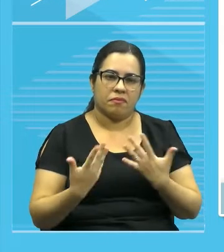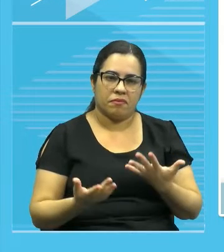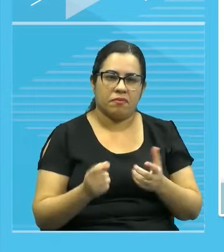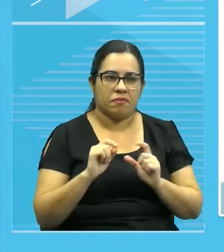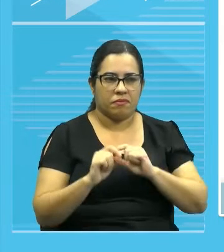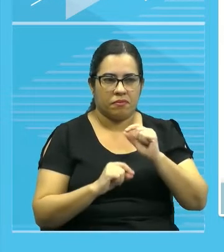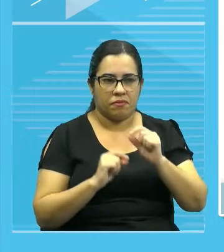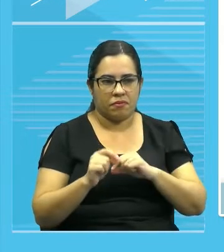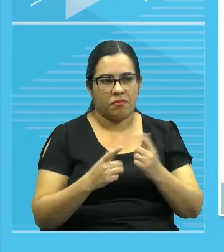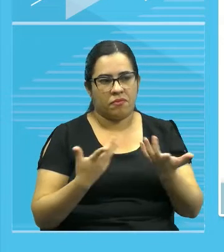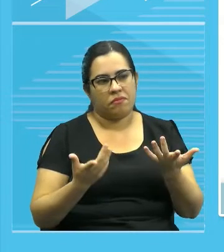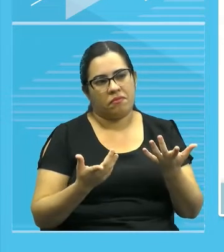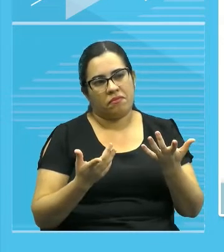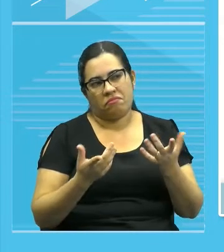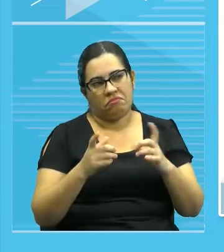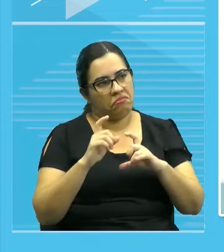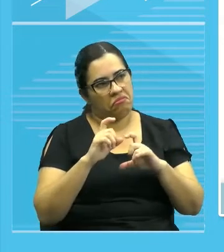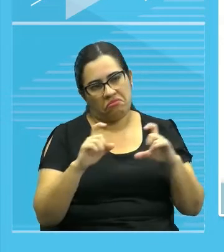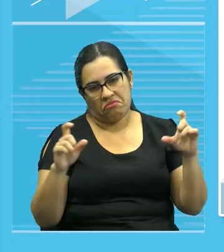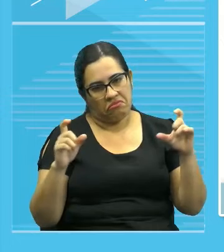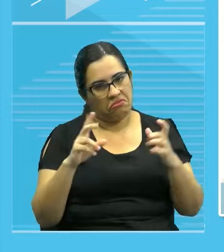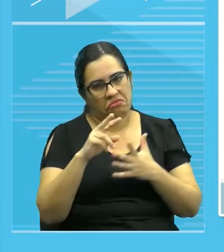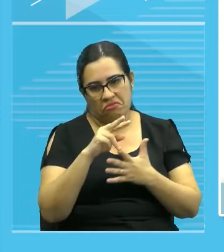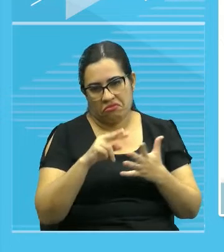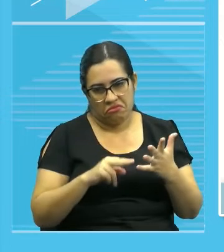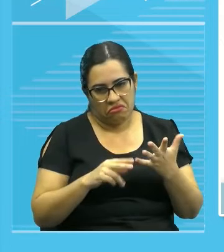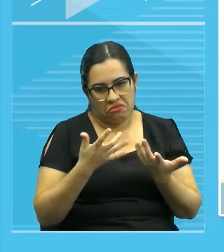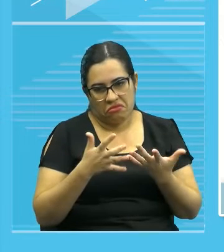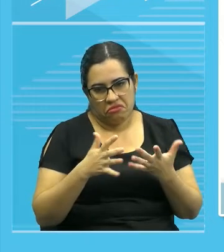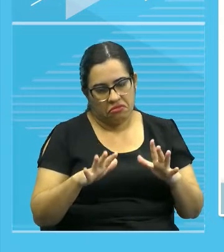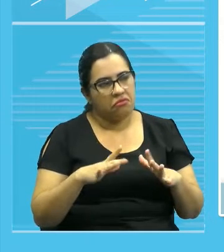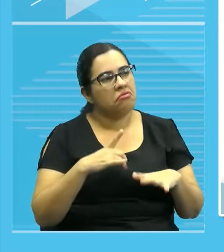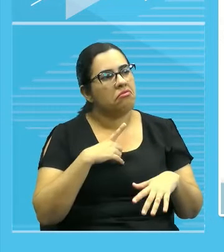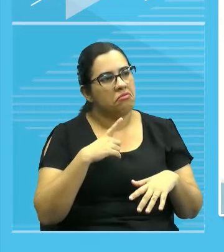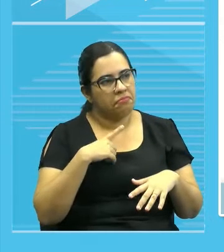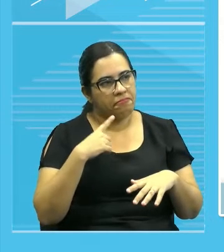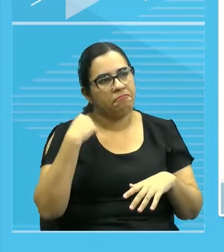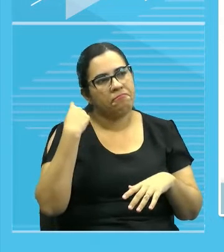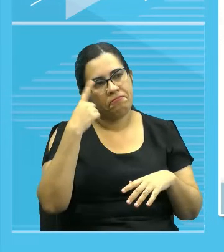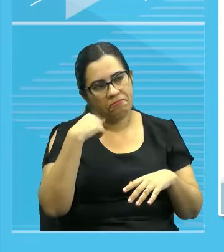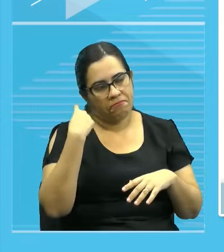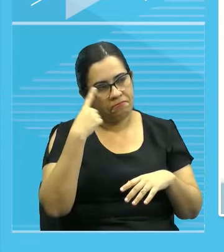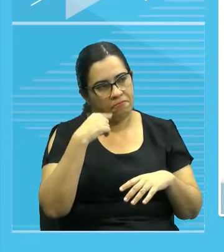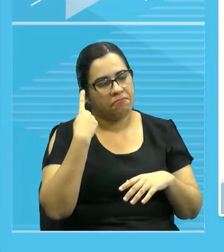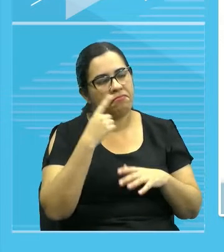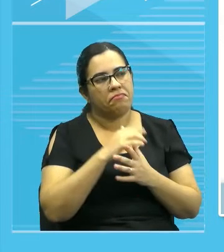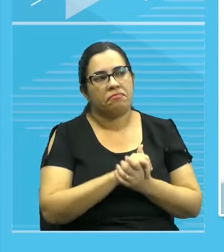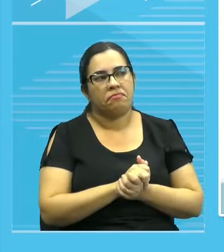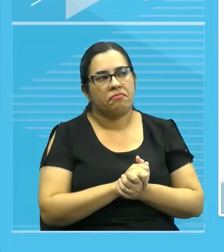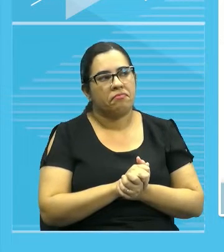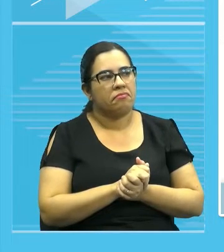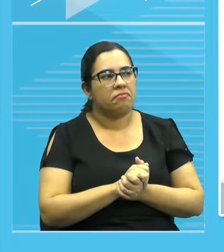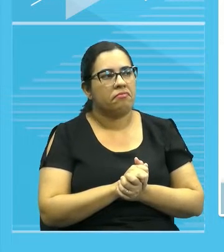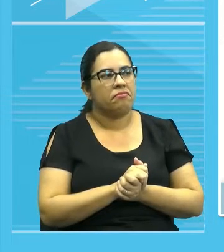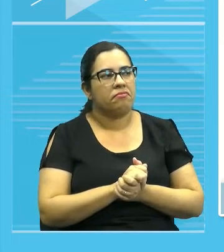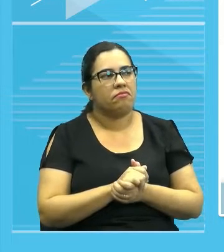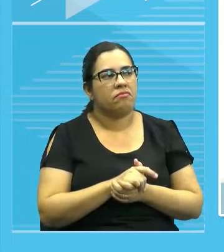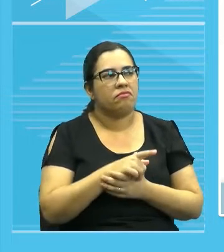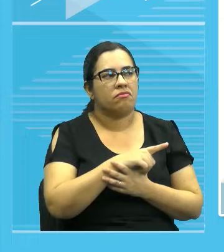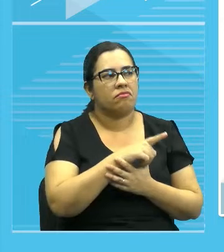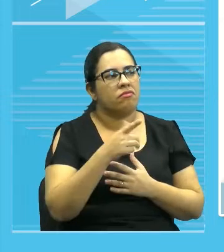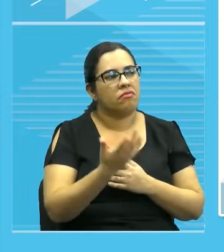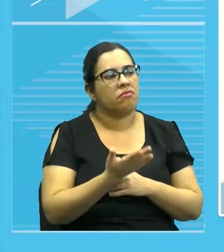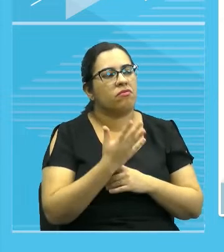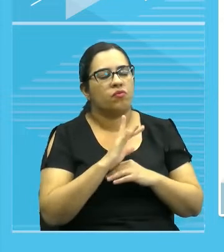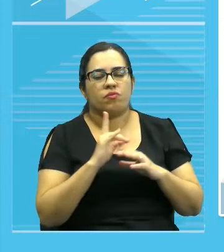enunciado se não tiver tempo se não quiser ler a questão ela está em espanhol também o que que ela pode o que que eu posso